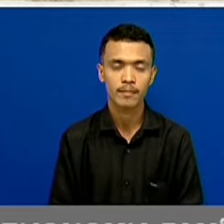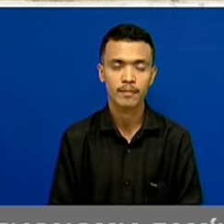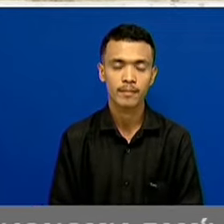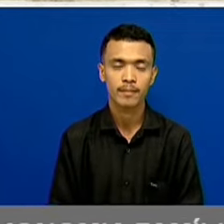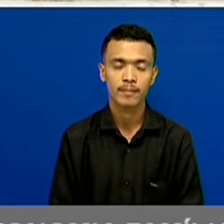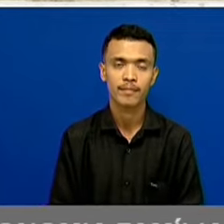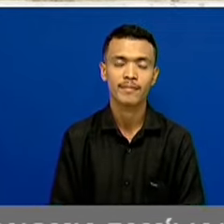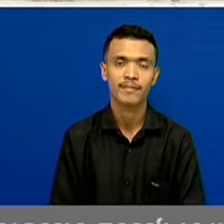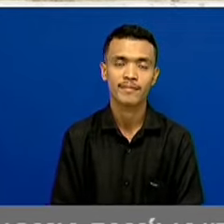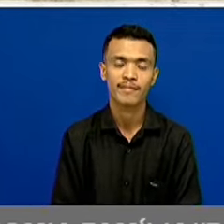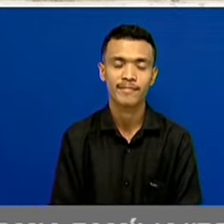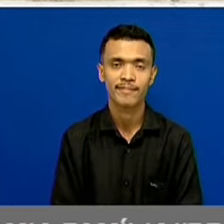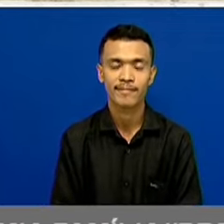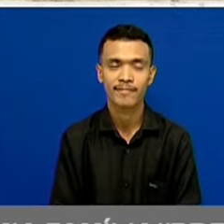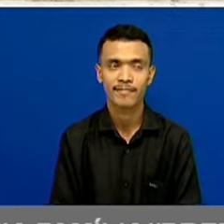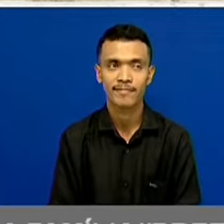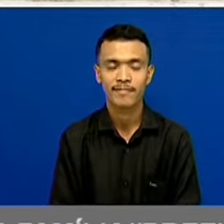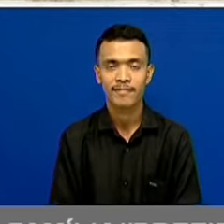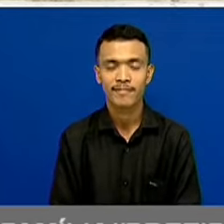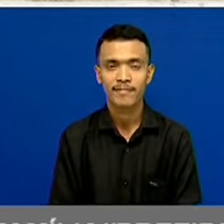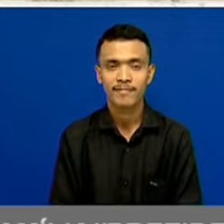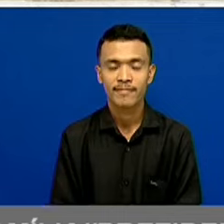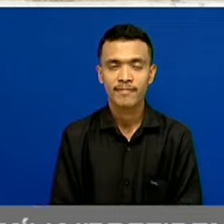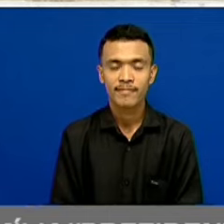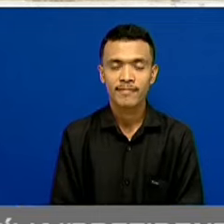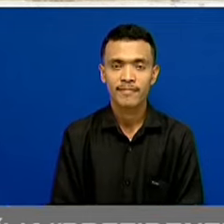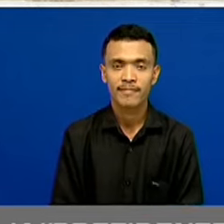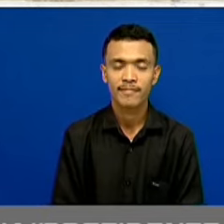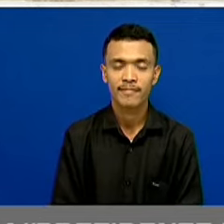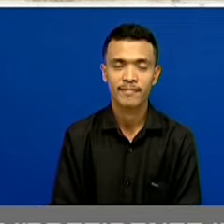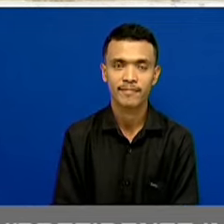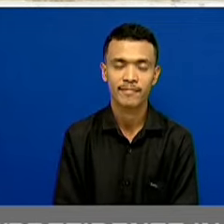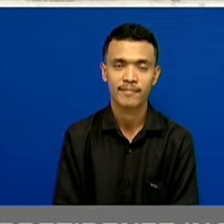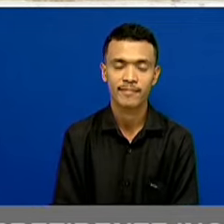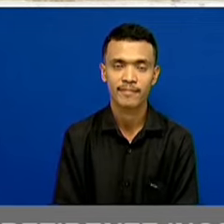completa kita halu acompanha iha notisia kalan. Husi edifício autoridade municipio Dili